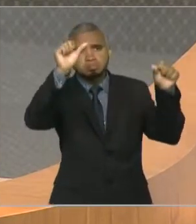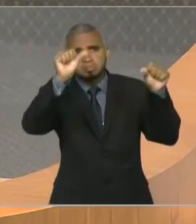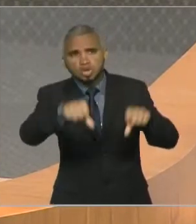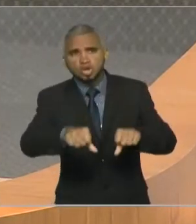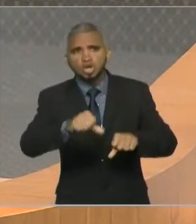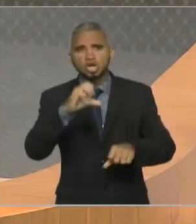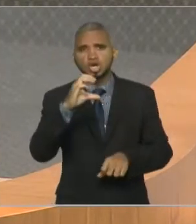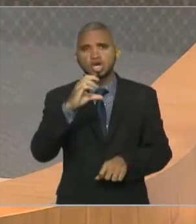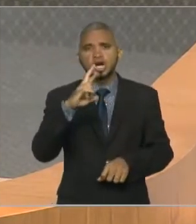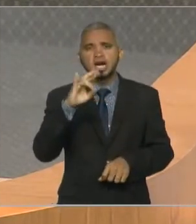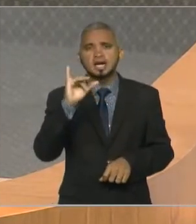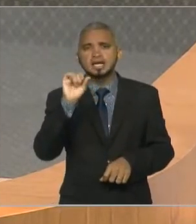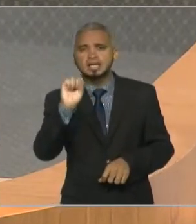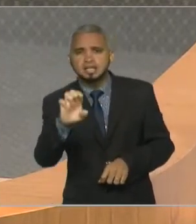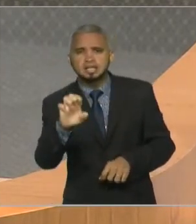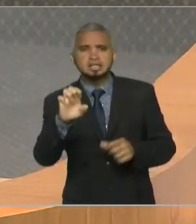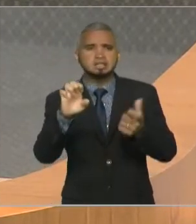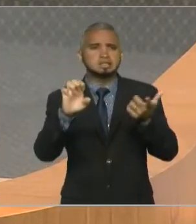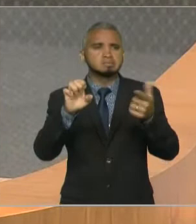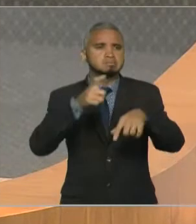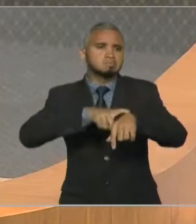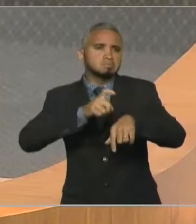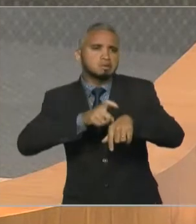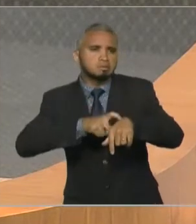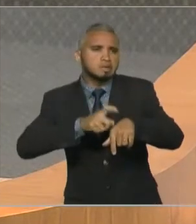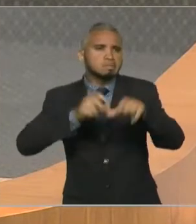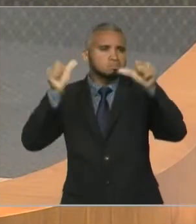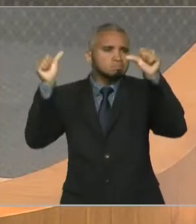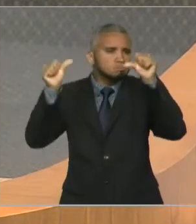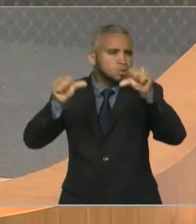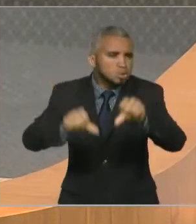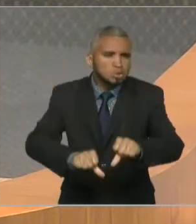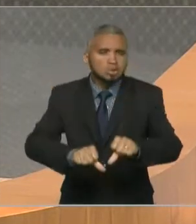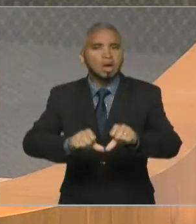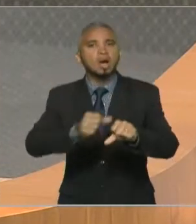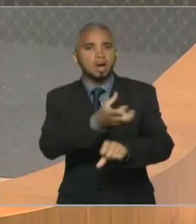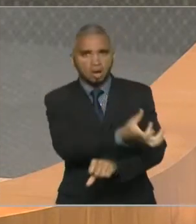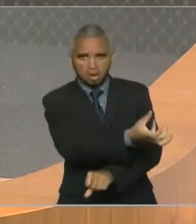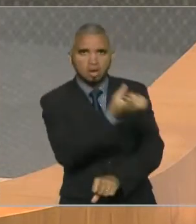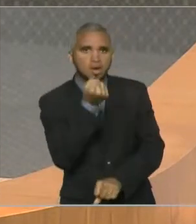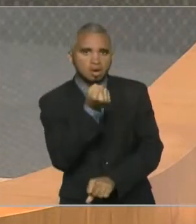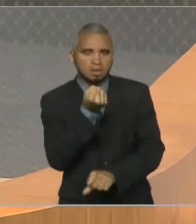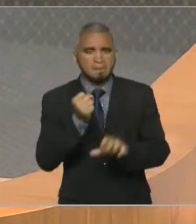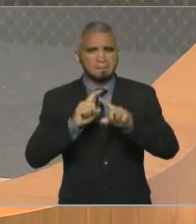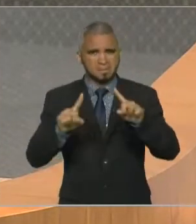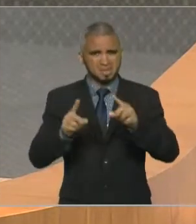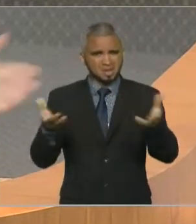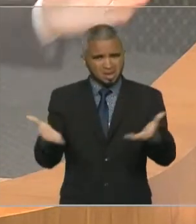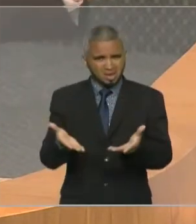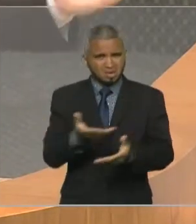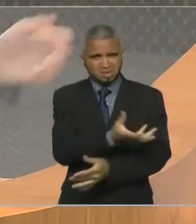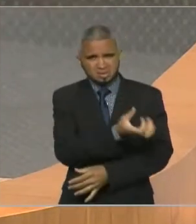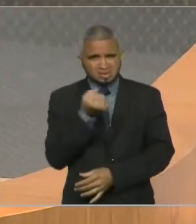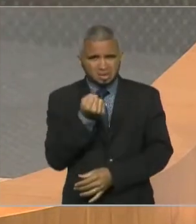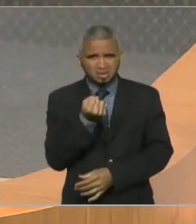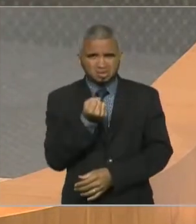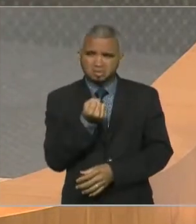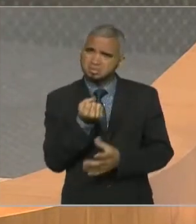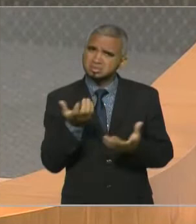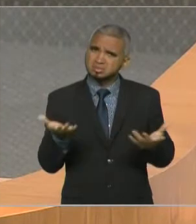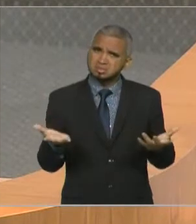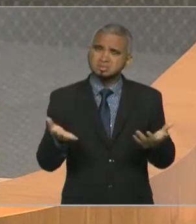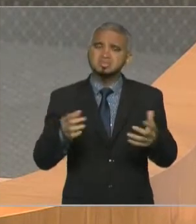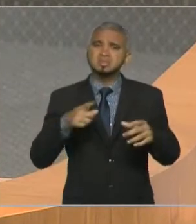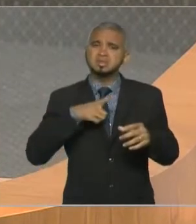recursos deveriam ficar guardados para garantir o regime atuarial do sistema de previdência. E o que é o regime